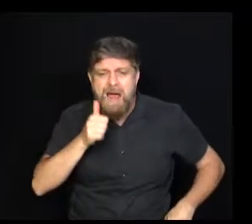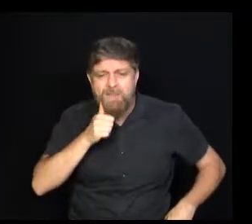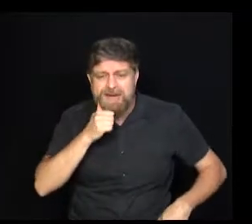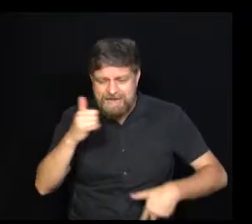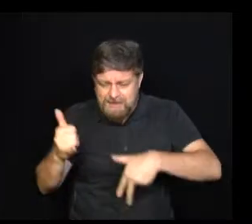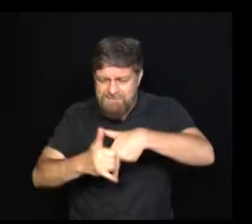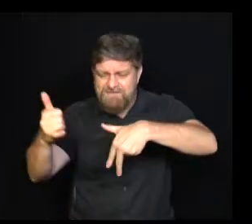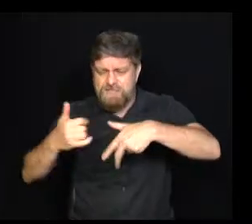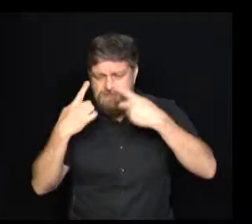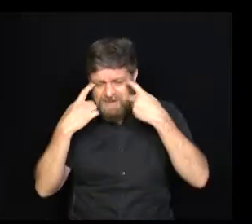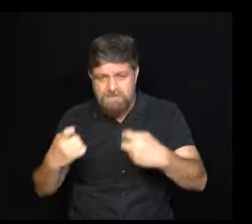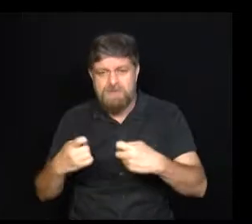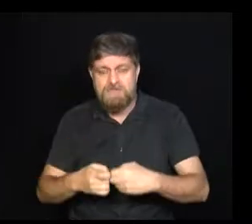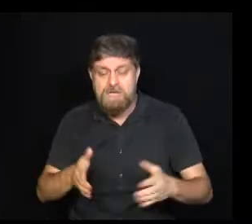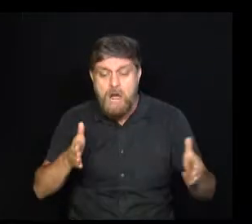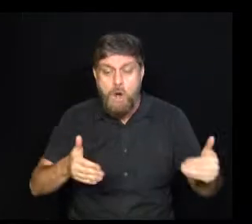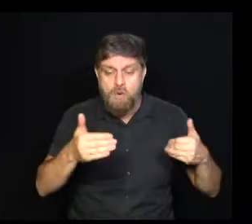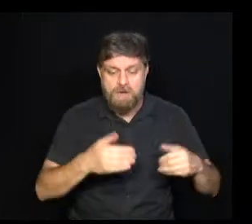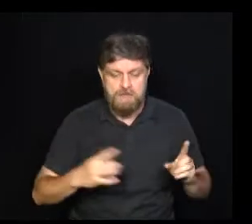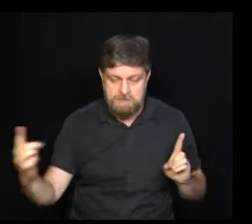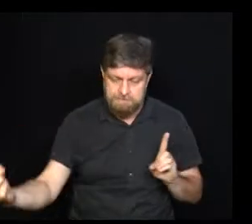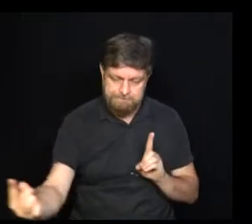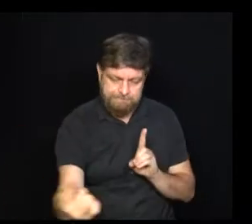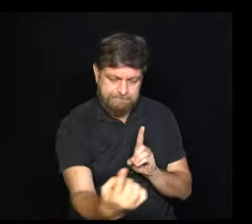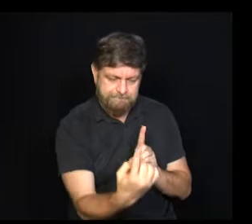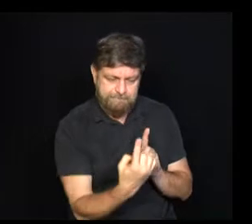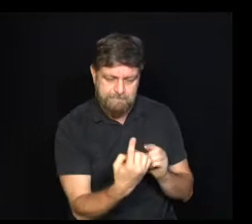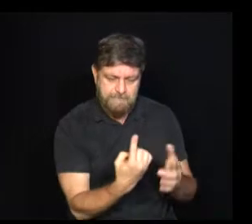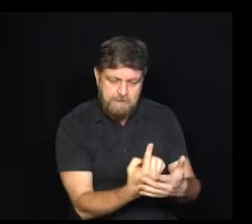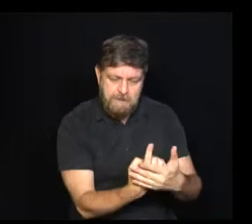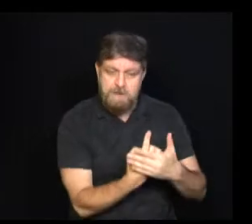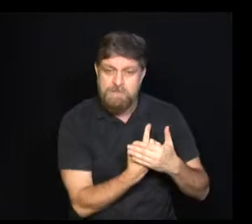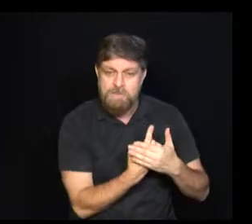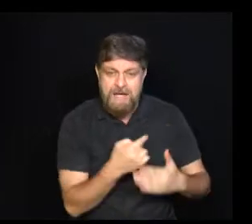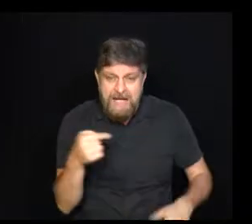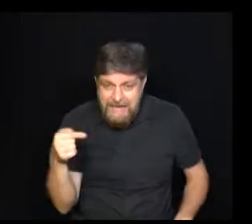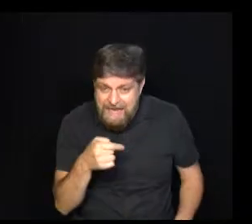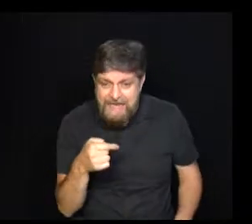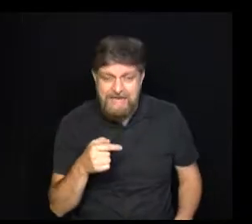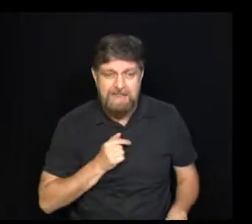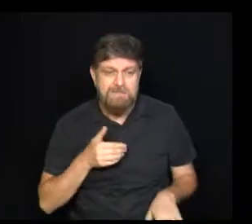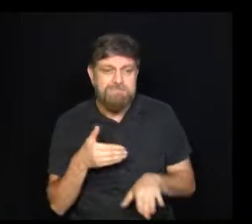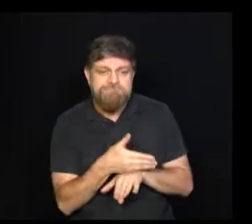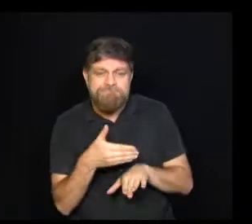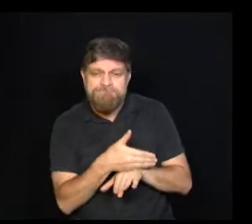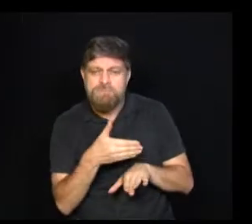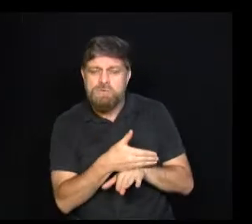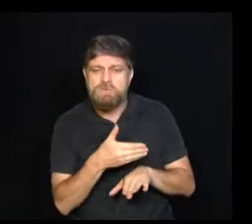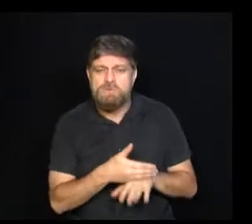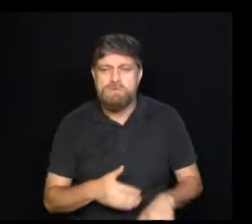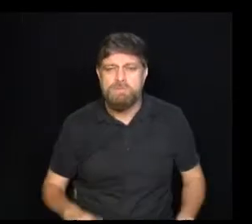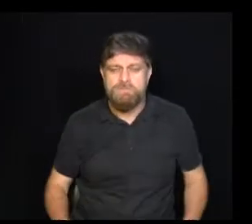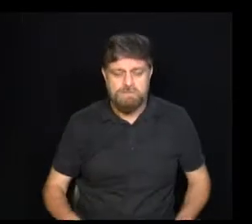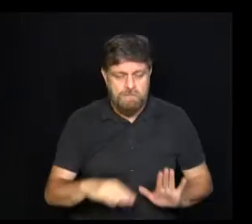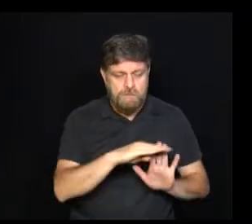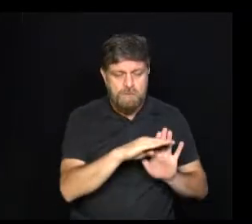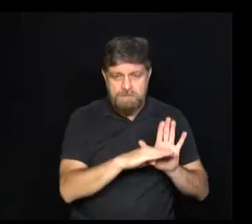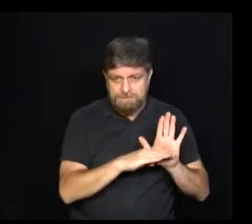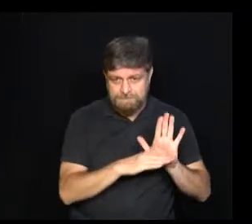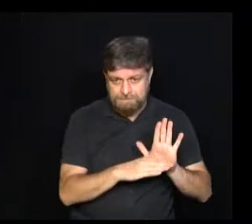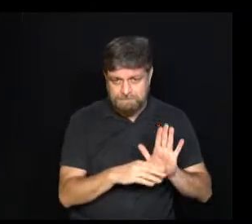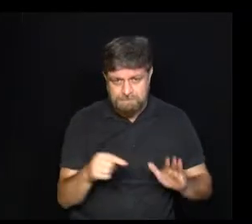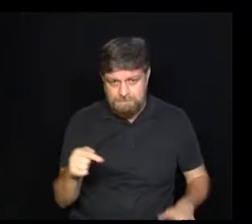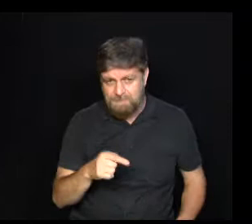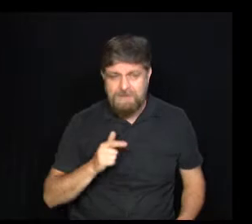violência. Um local em que nós pudéssemos fazer a inclusão no programa, por exemplo. A inclusão requer